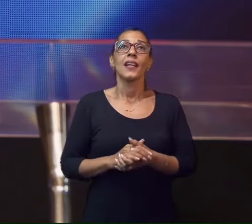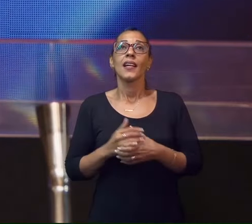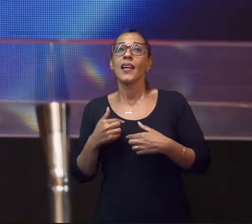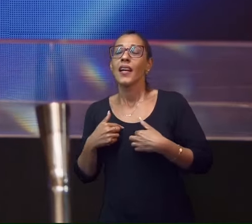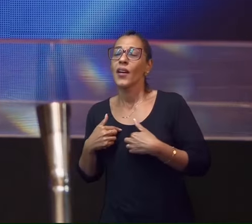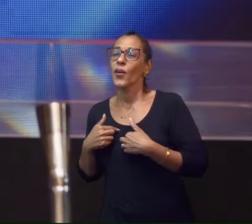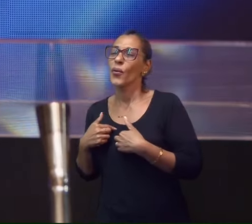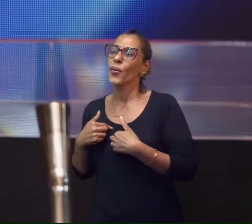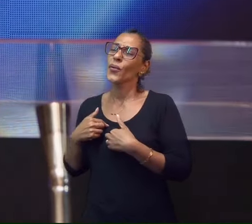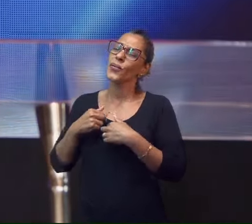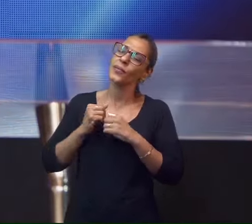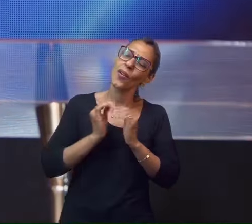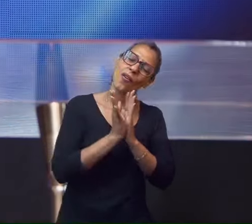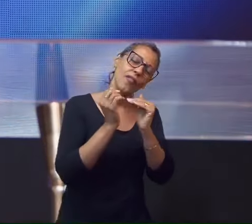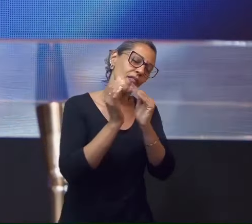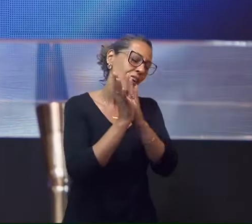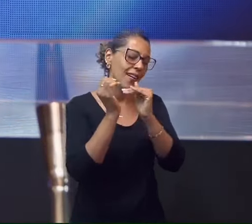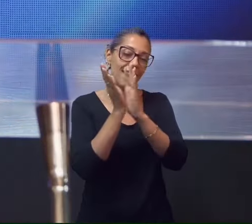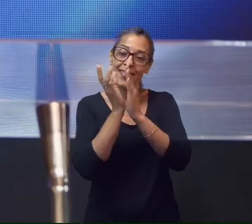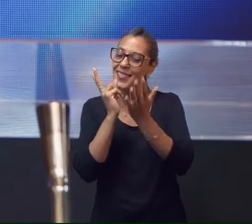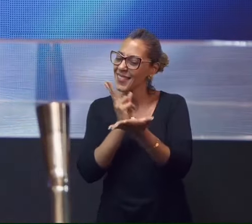ardente louvor